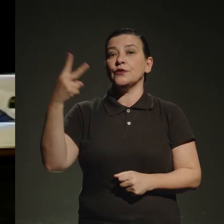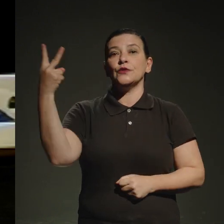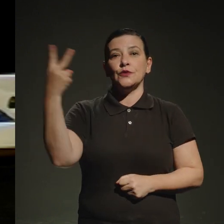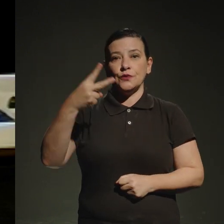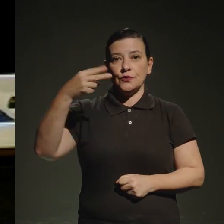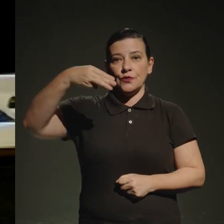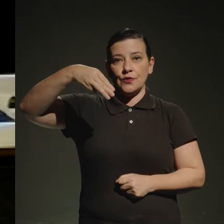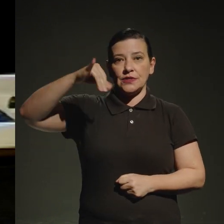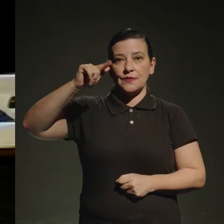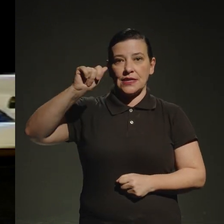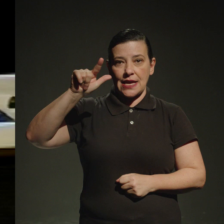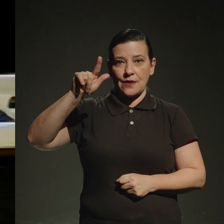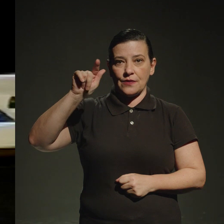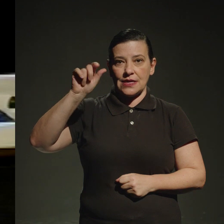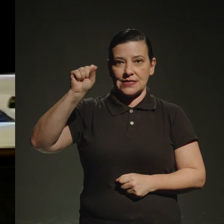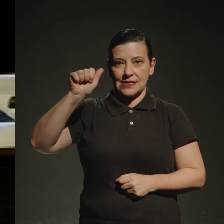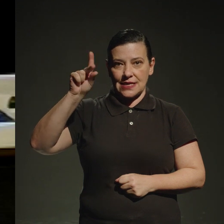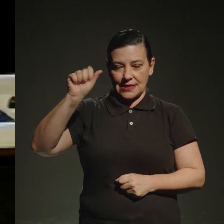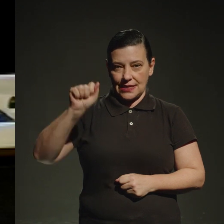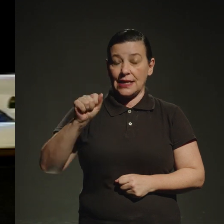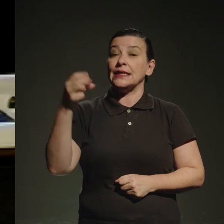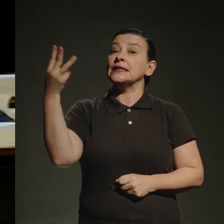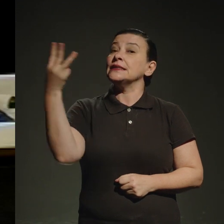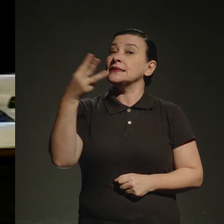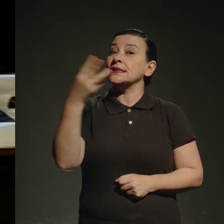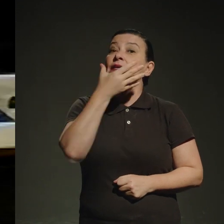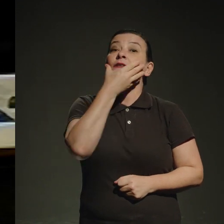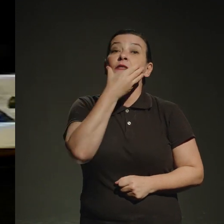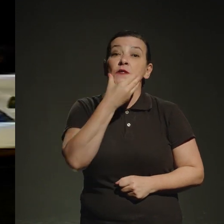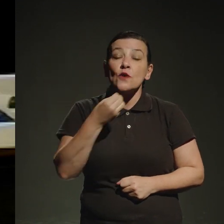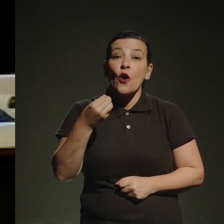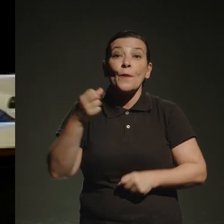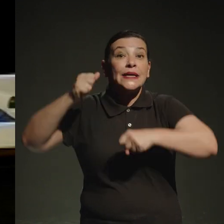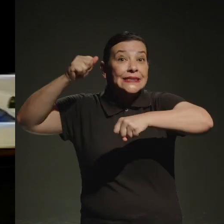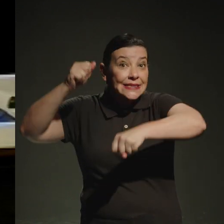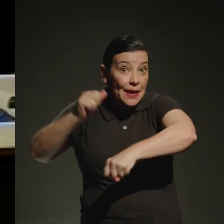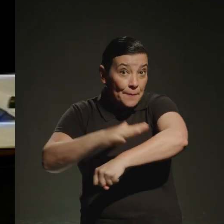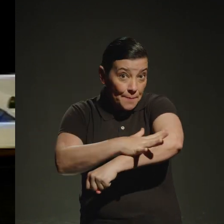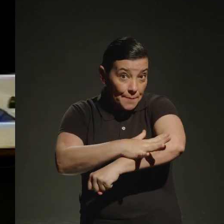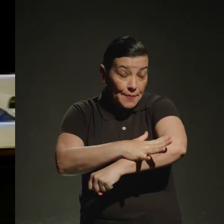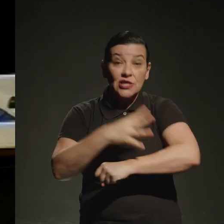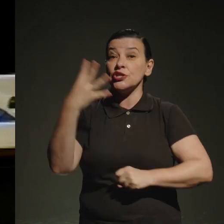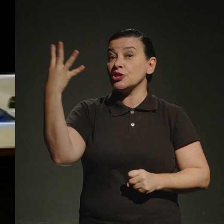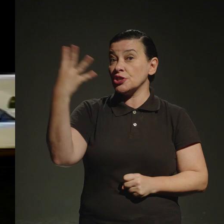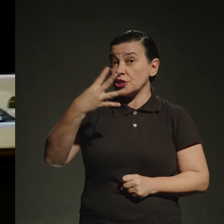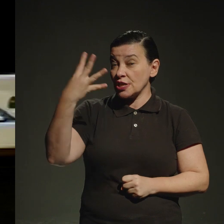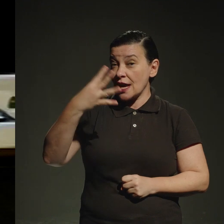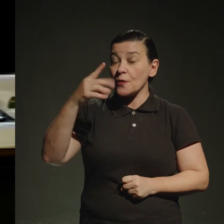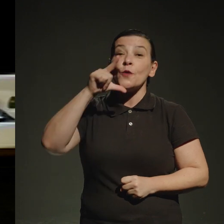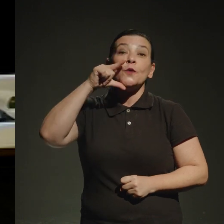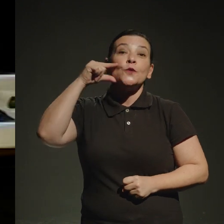rubricas, enquanto eu leio o texto, que talvez seja um pouco chato.